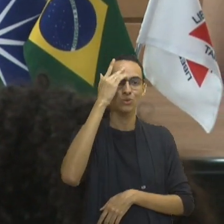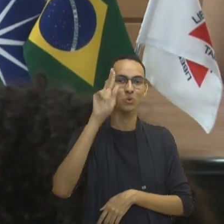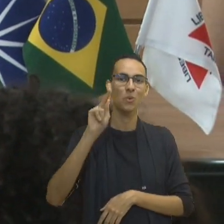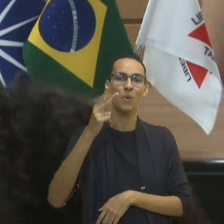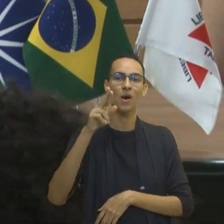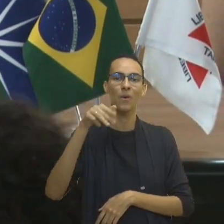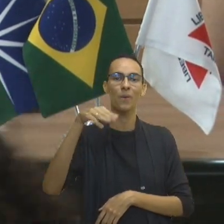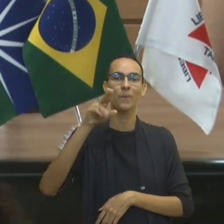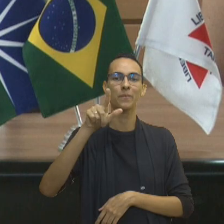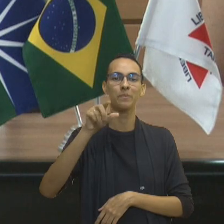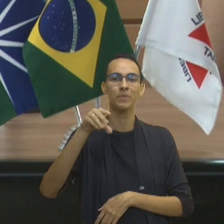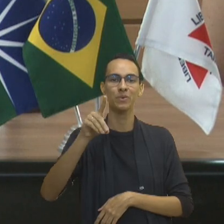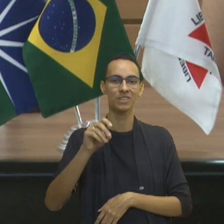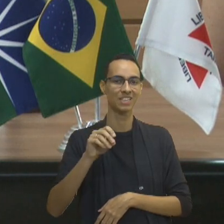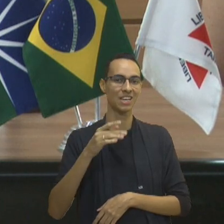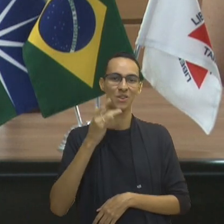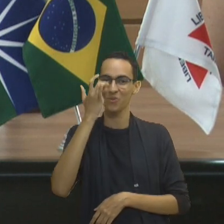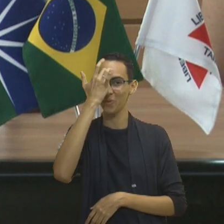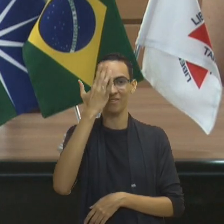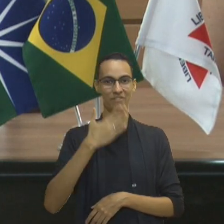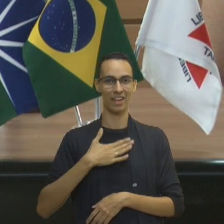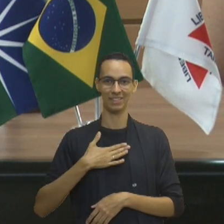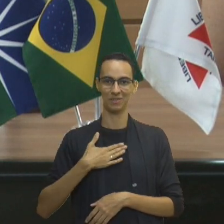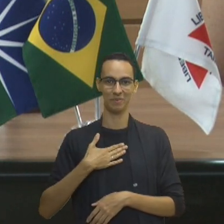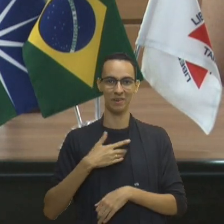Não é fácil para o gestor.